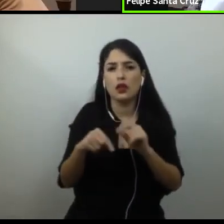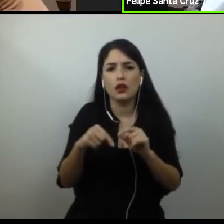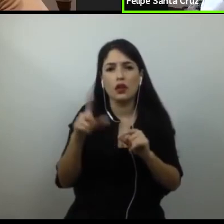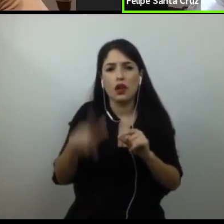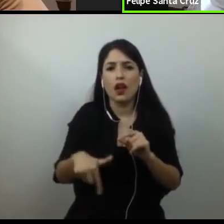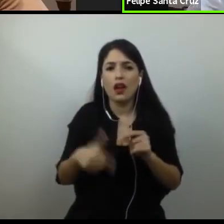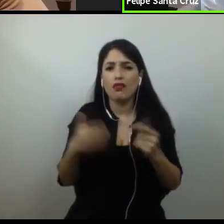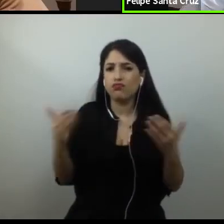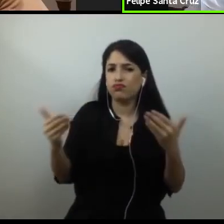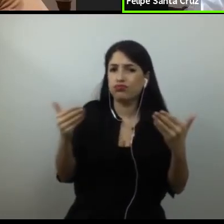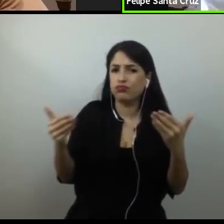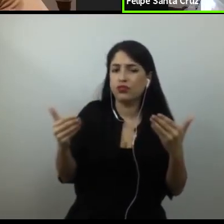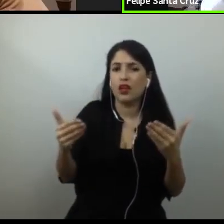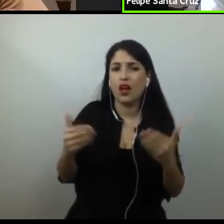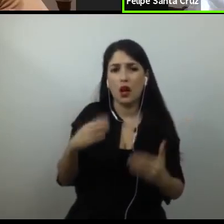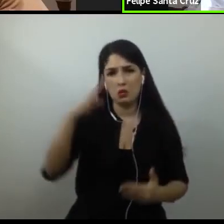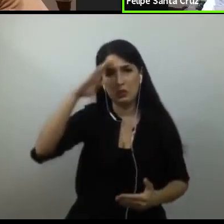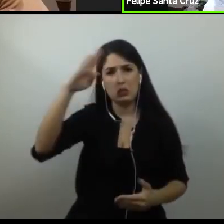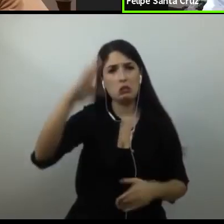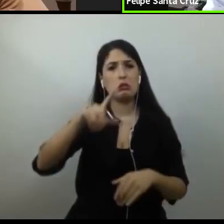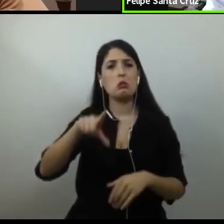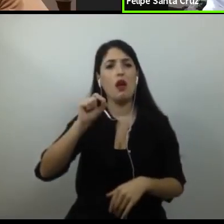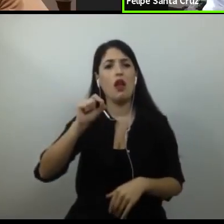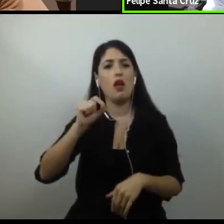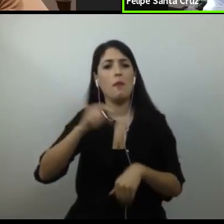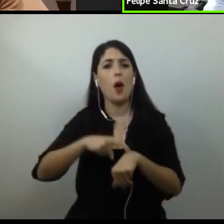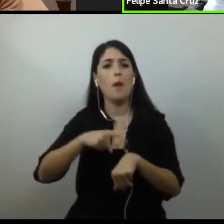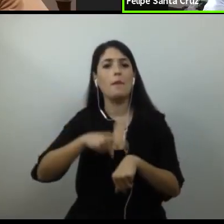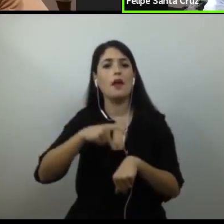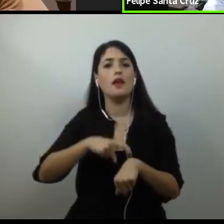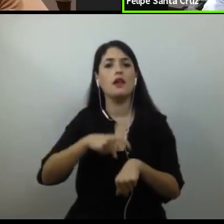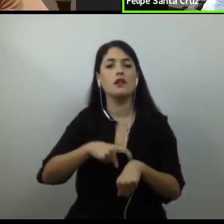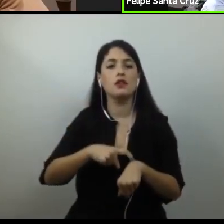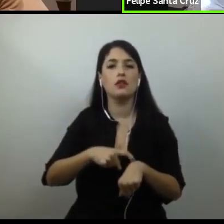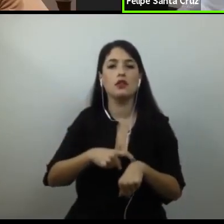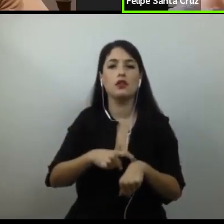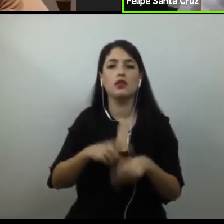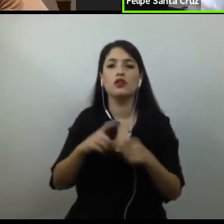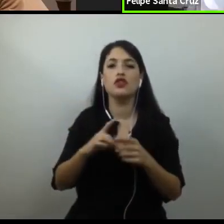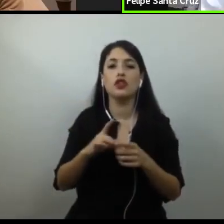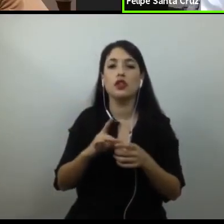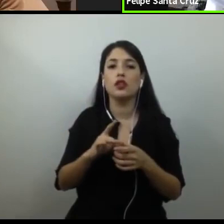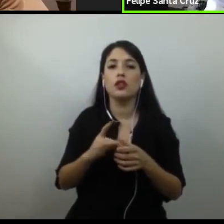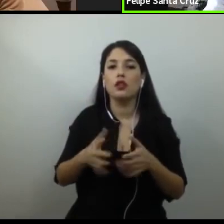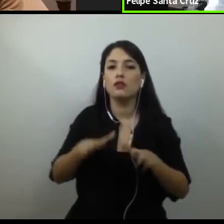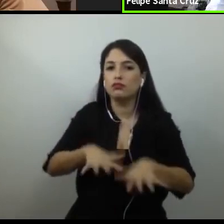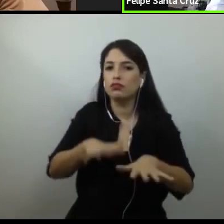Forças Armadas escolherem o momento de agir internamente. Isso foi